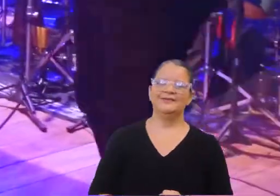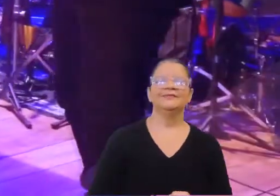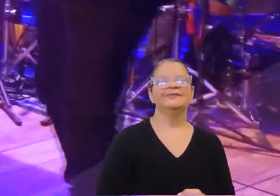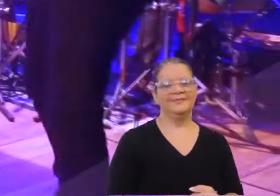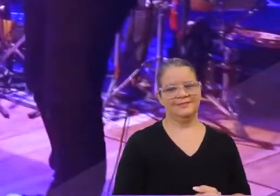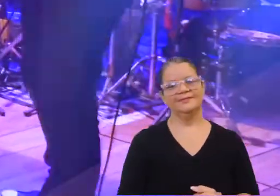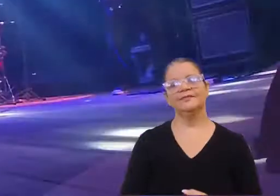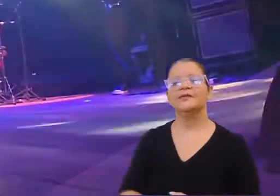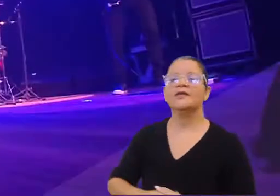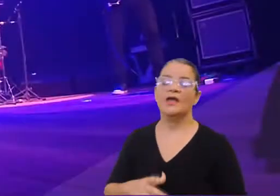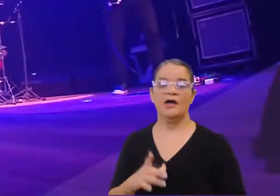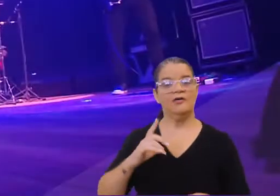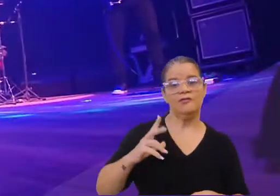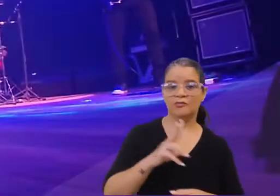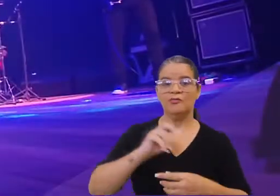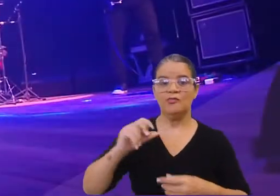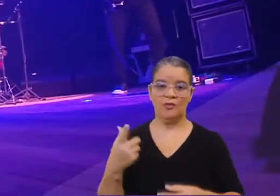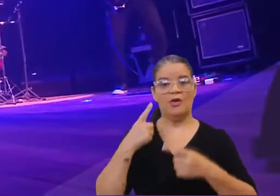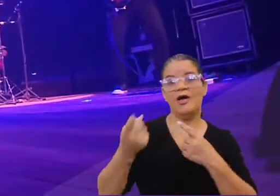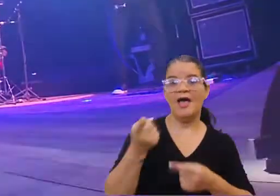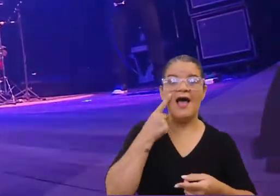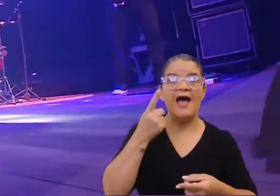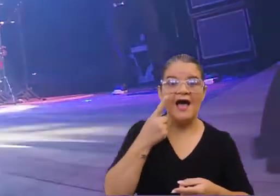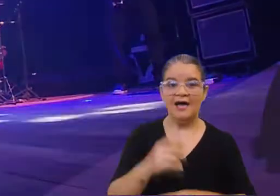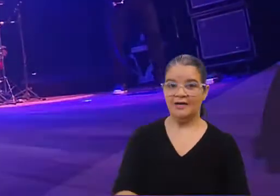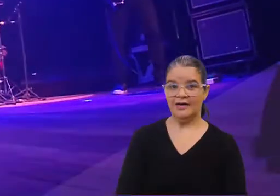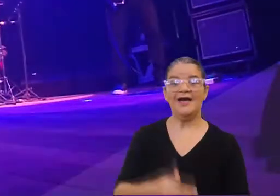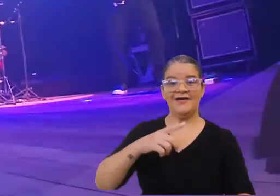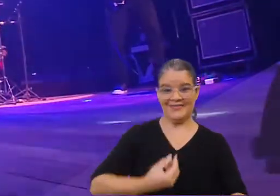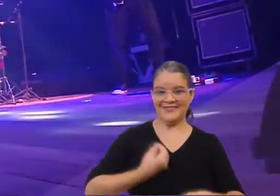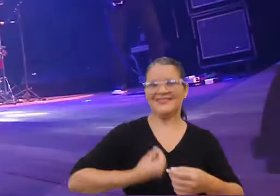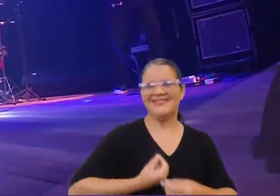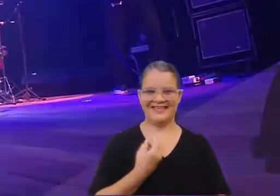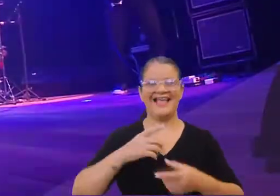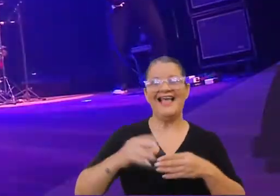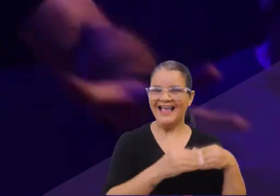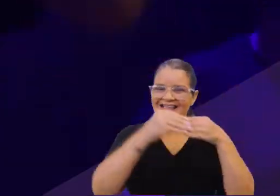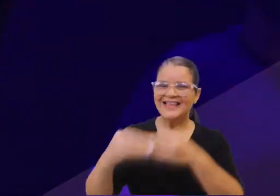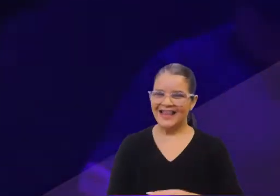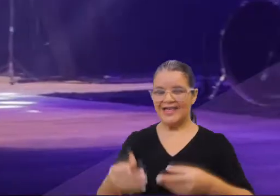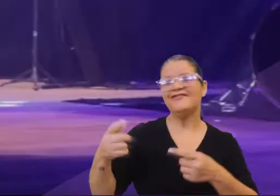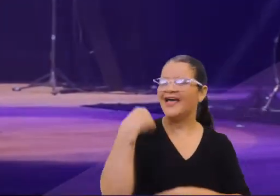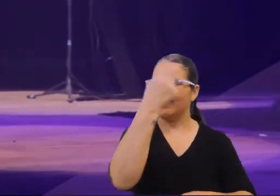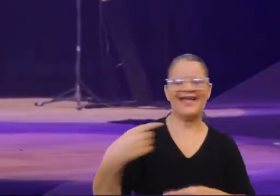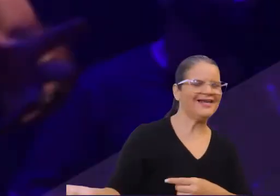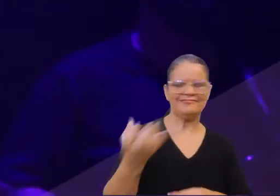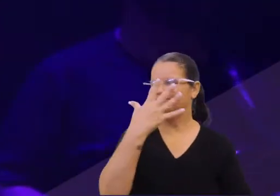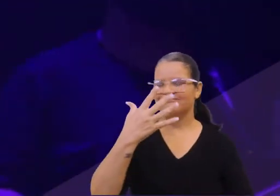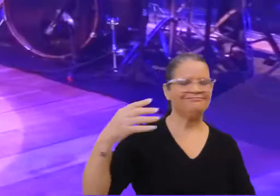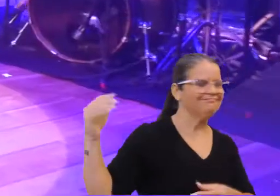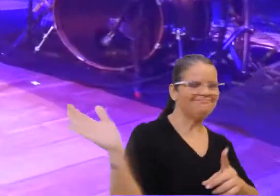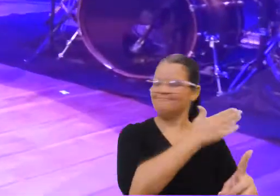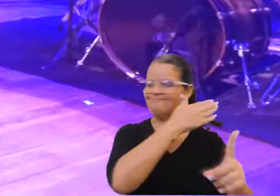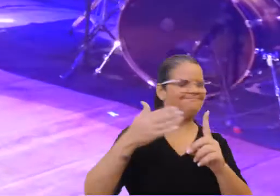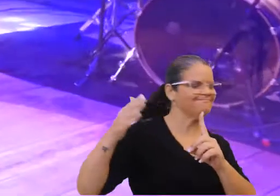É como o vírus que fala na sua cara que a mais é verdadeira sensação de levar o com uma bola na cara! Na cara! Na cara! Na